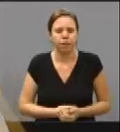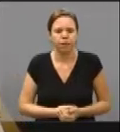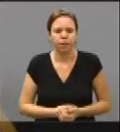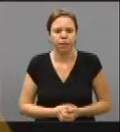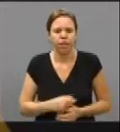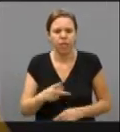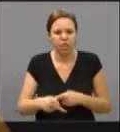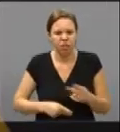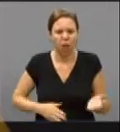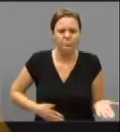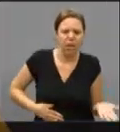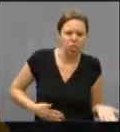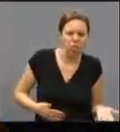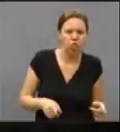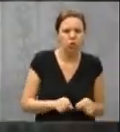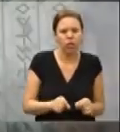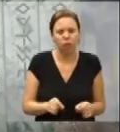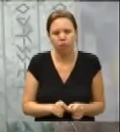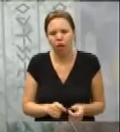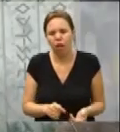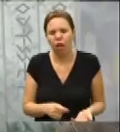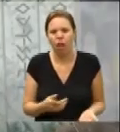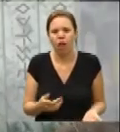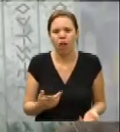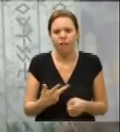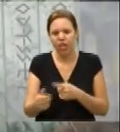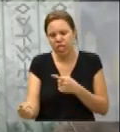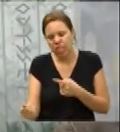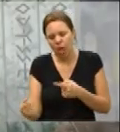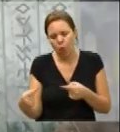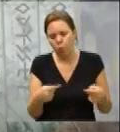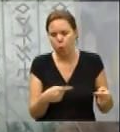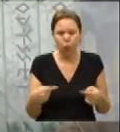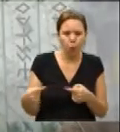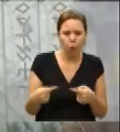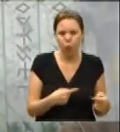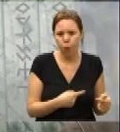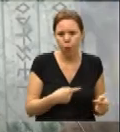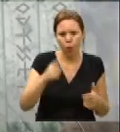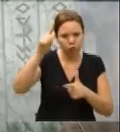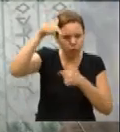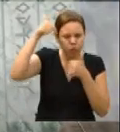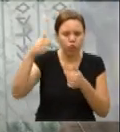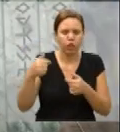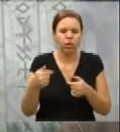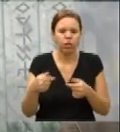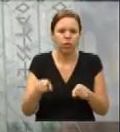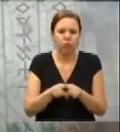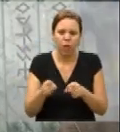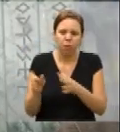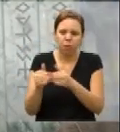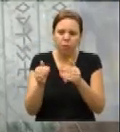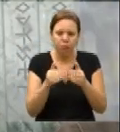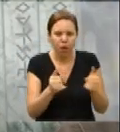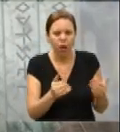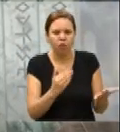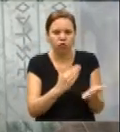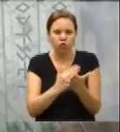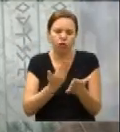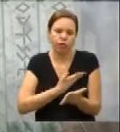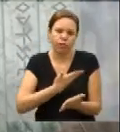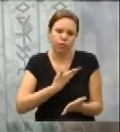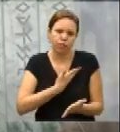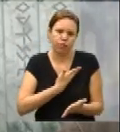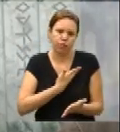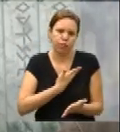os foras da lei, e do fora da lei tem que vencer o xerife, né? E o xerife também conta com a ajuda de um amigo,